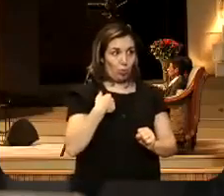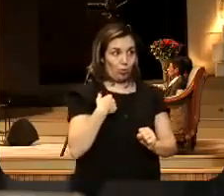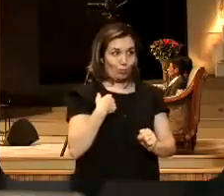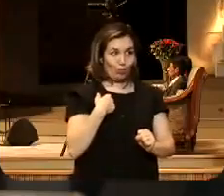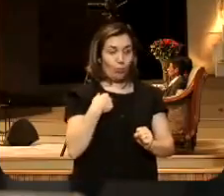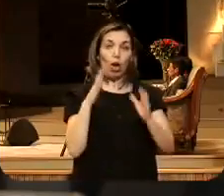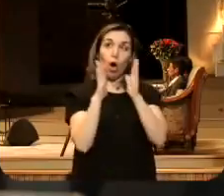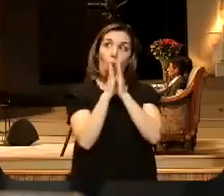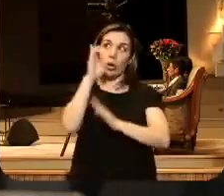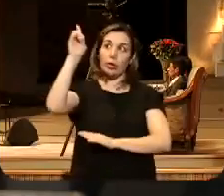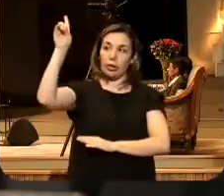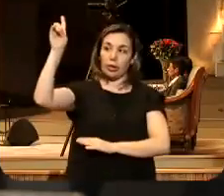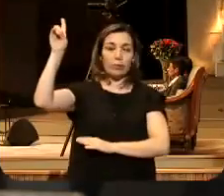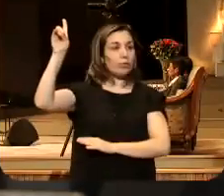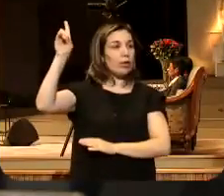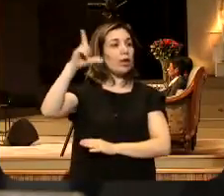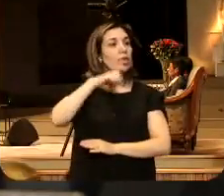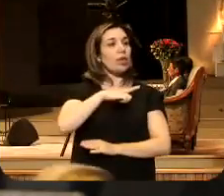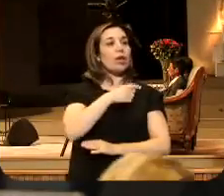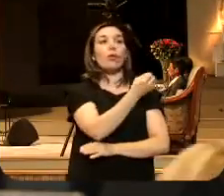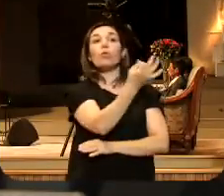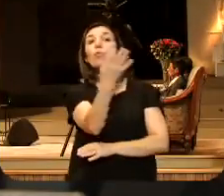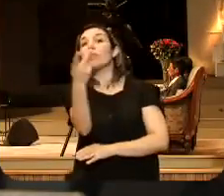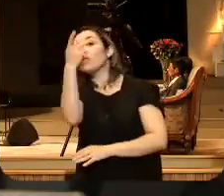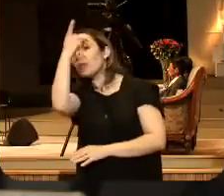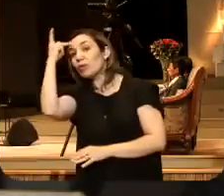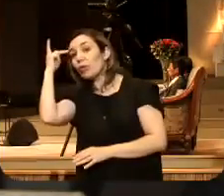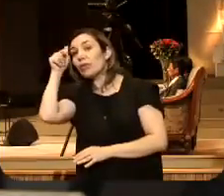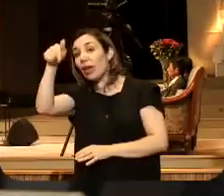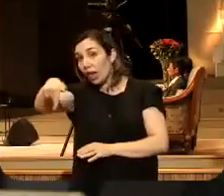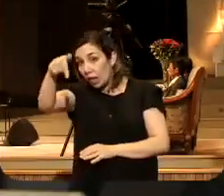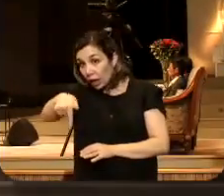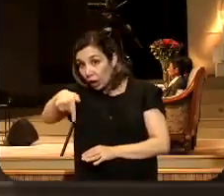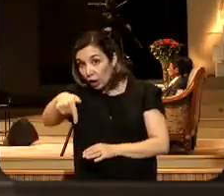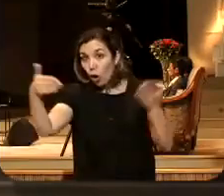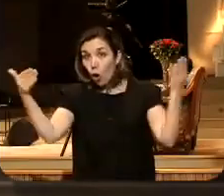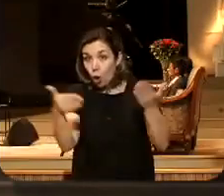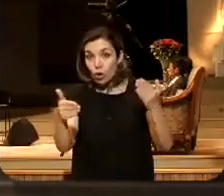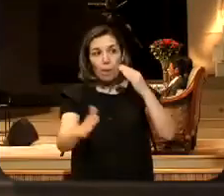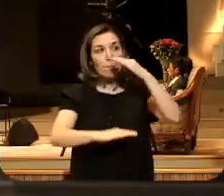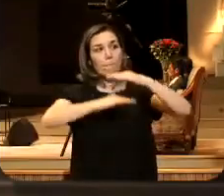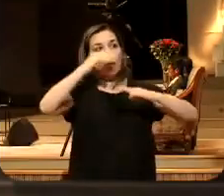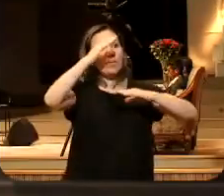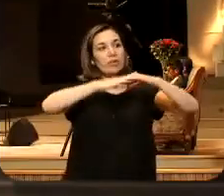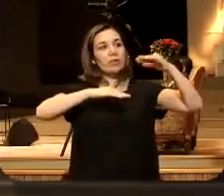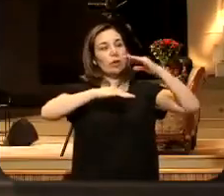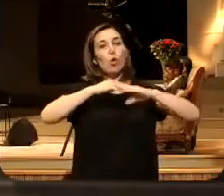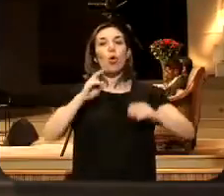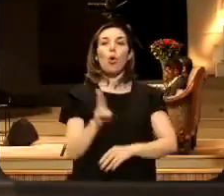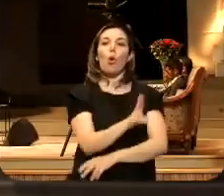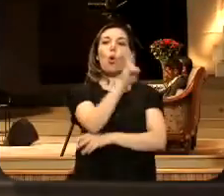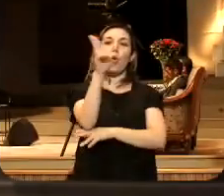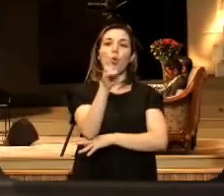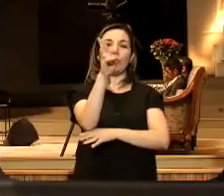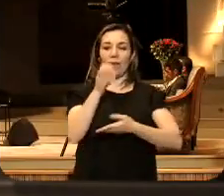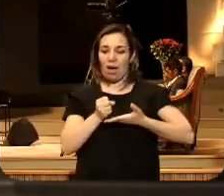queiram se dedicar para esta missão. E esse é um chamado, esta é uma vocação.